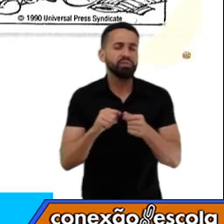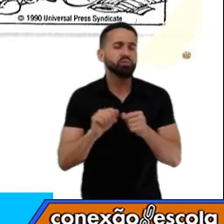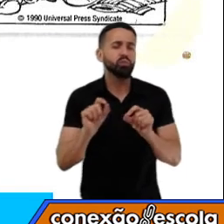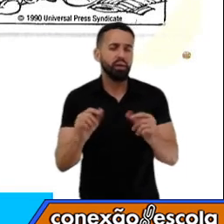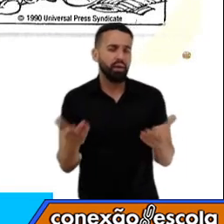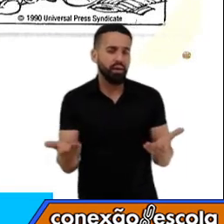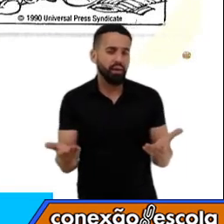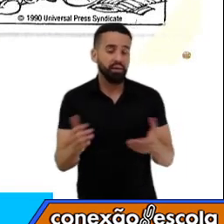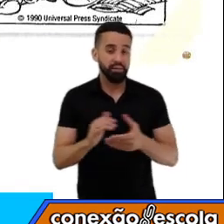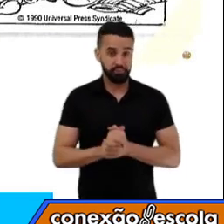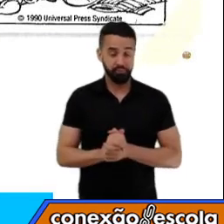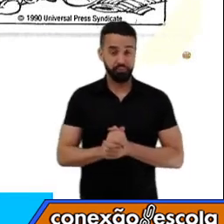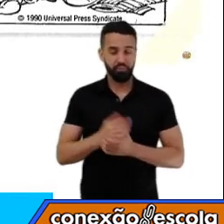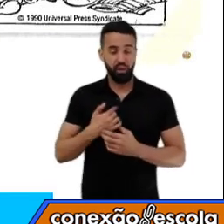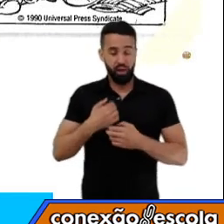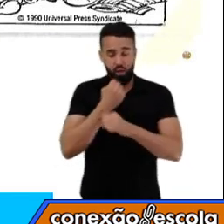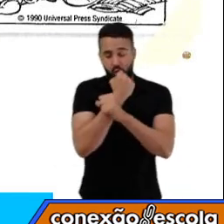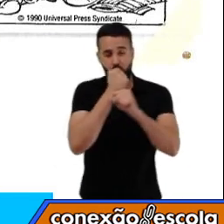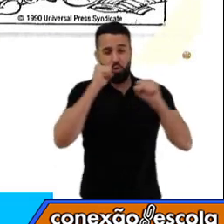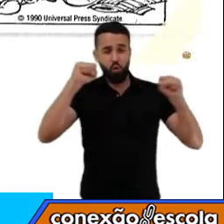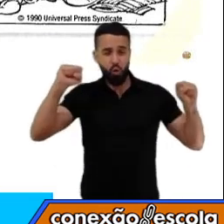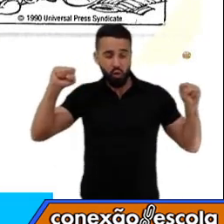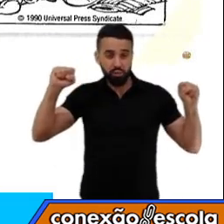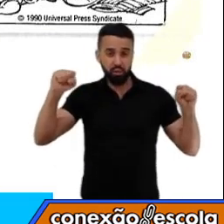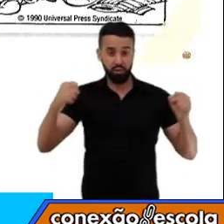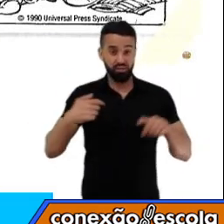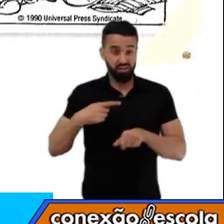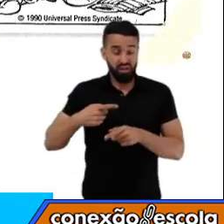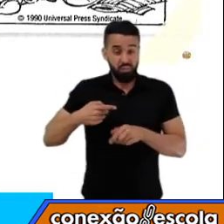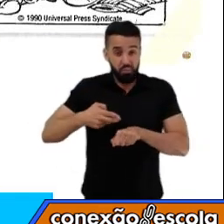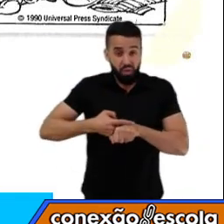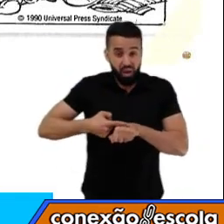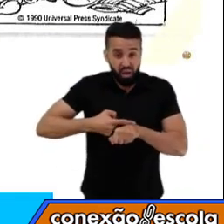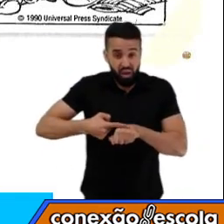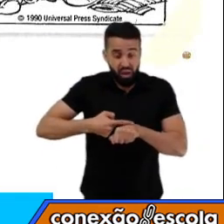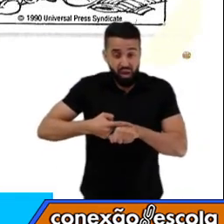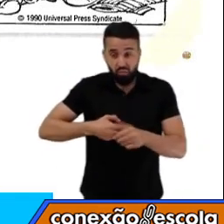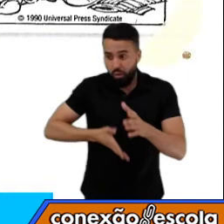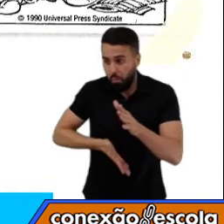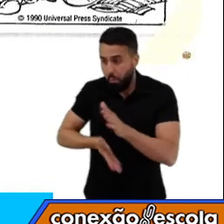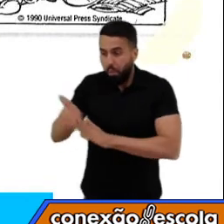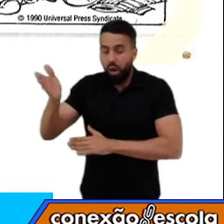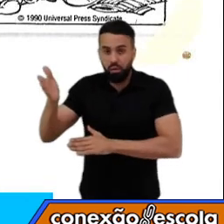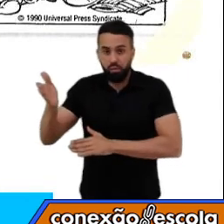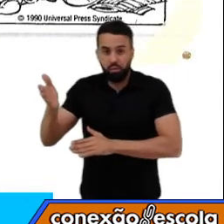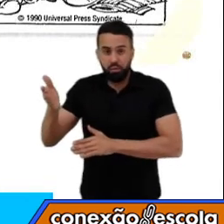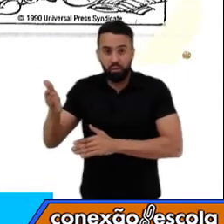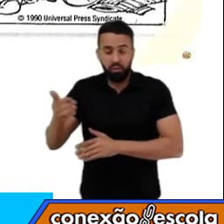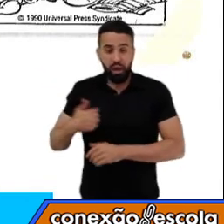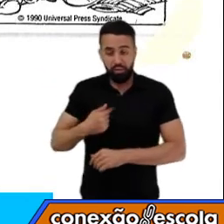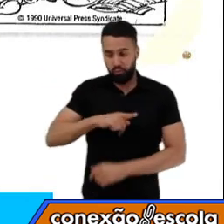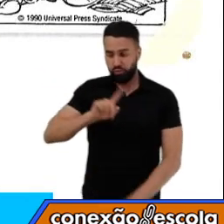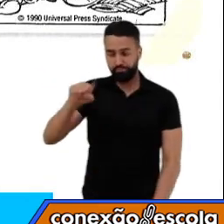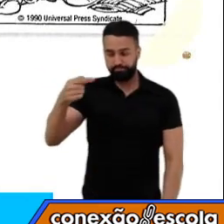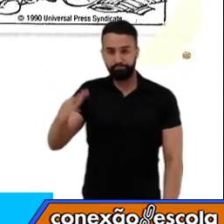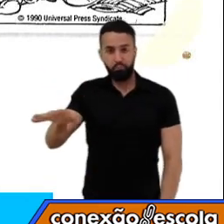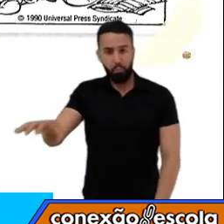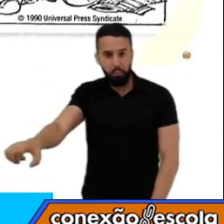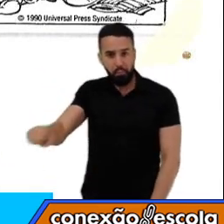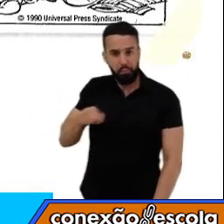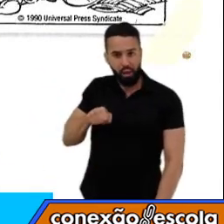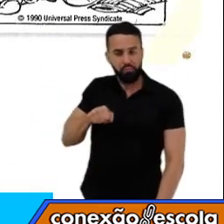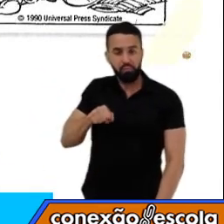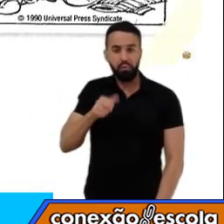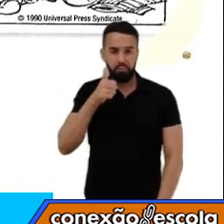Calvin tá fazendo ele se levanta de manhã fica pelado e vai para rua quem que puxa o Calvin de